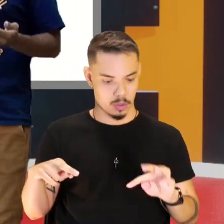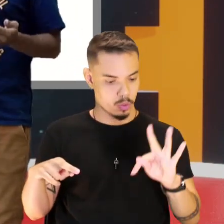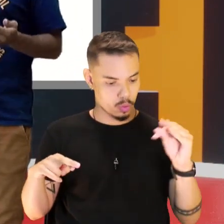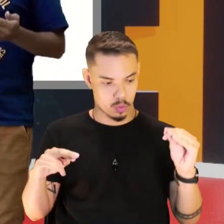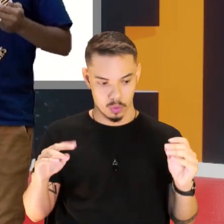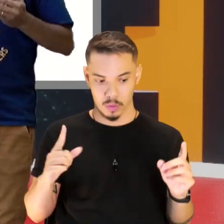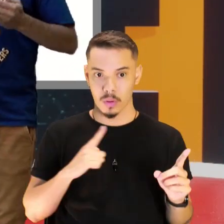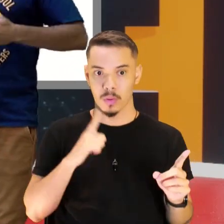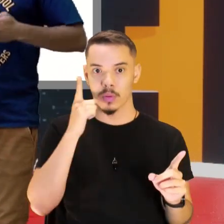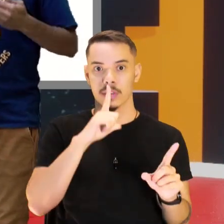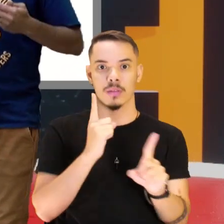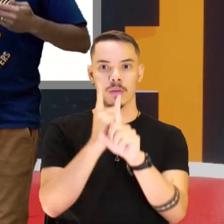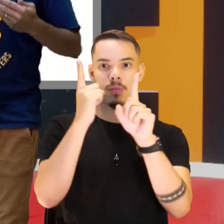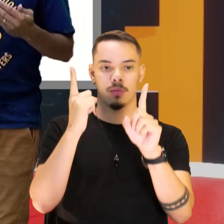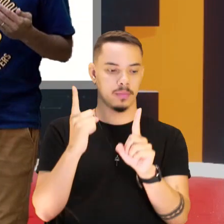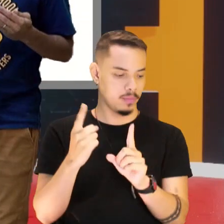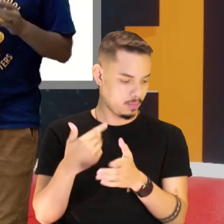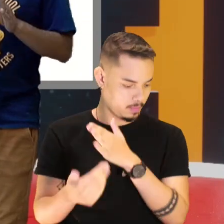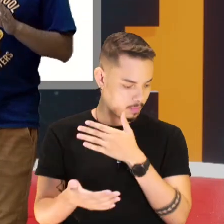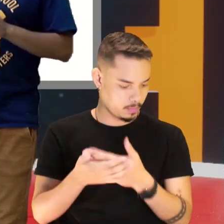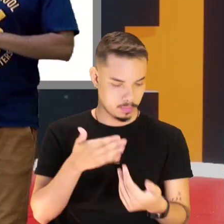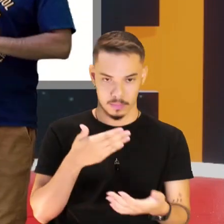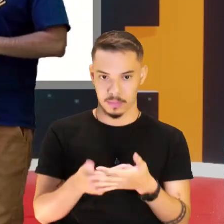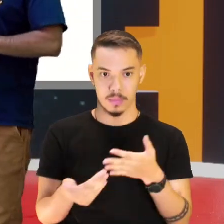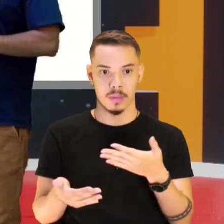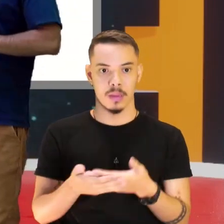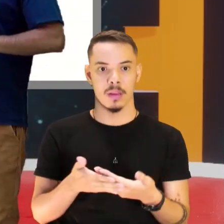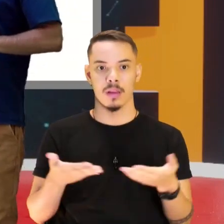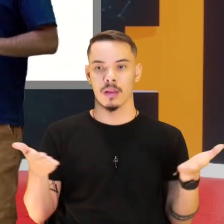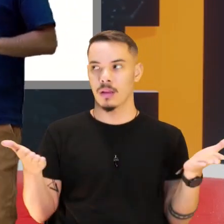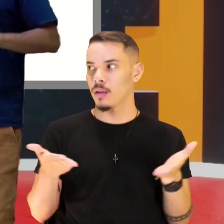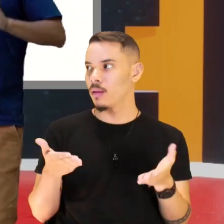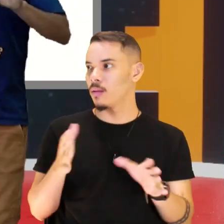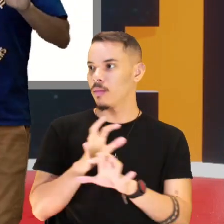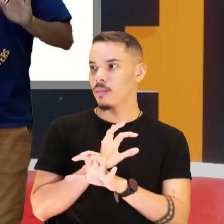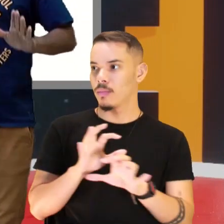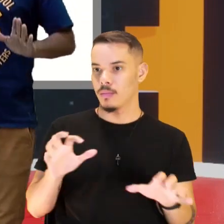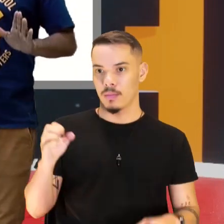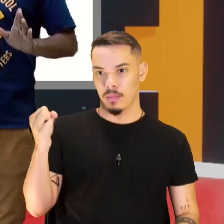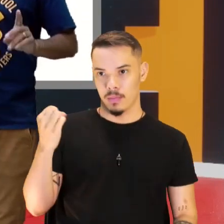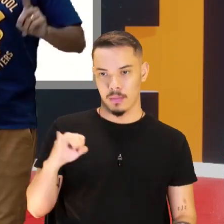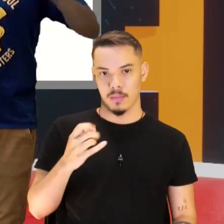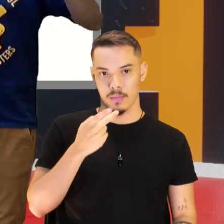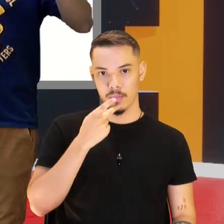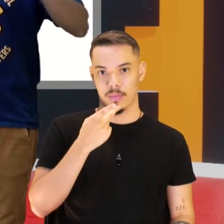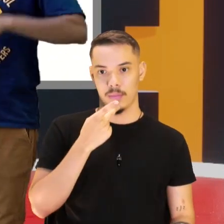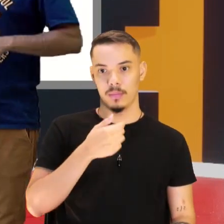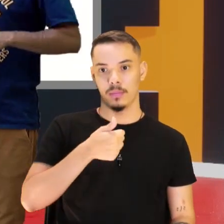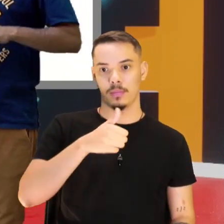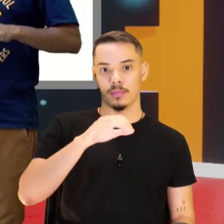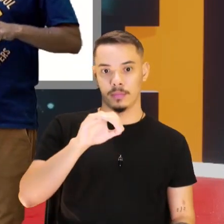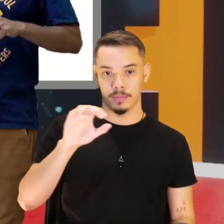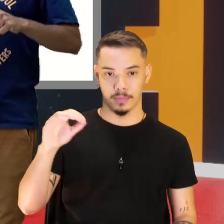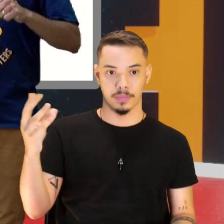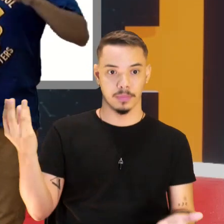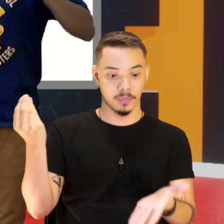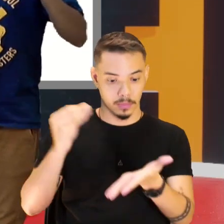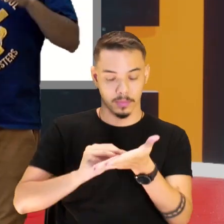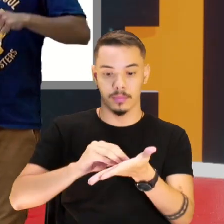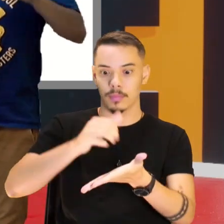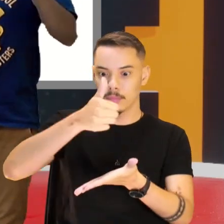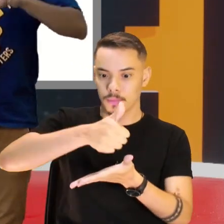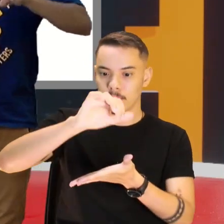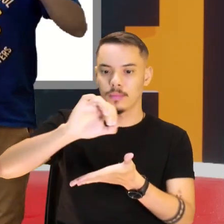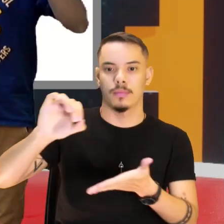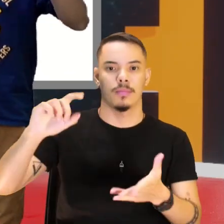consigo encontrar o termo que eu quiser. E agora é assim, se ele falar centésimo termo, eu vou colocar 100. Eu já